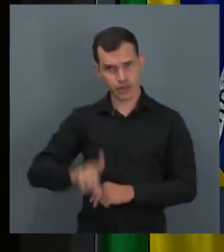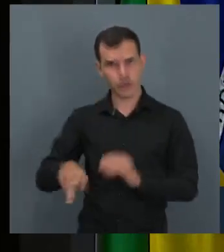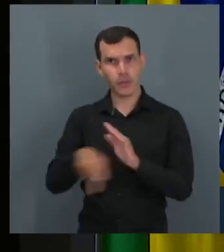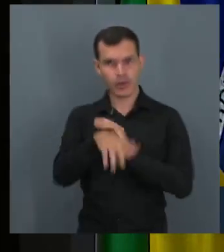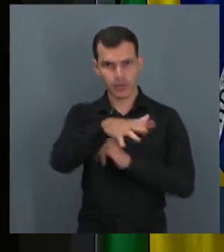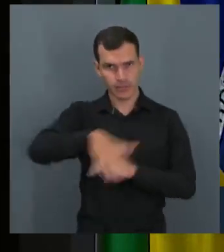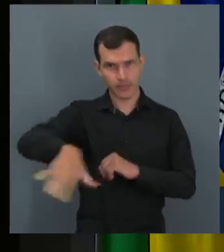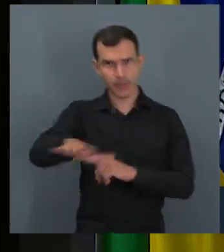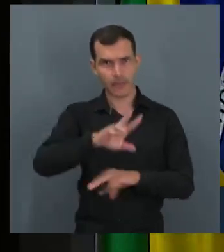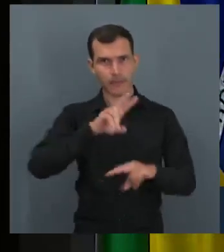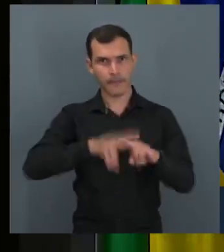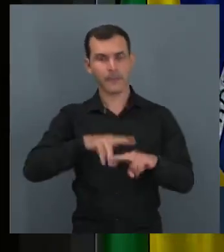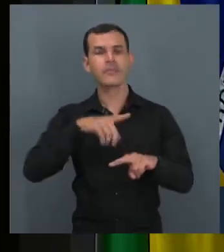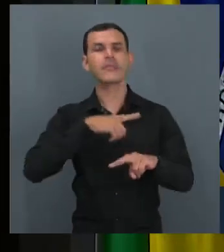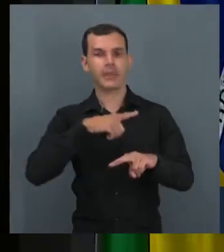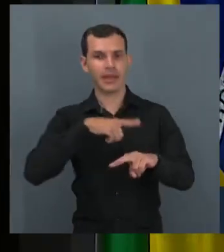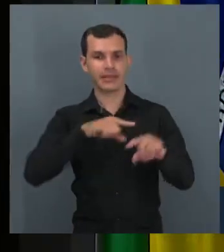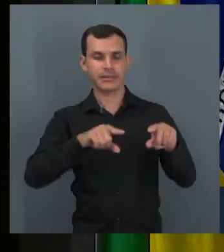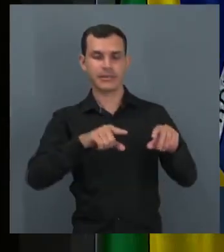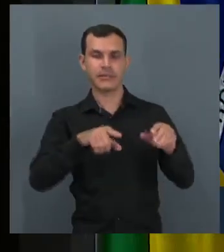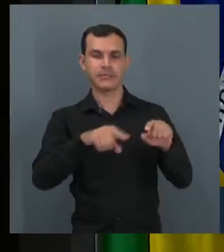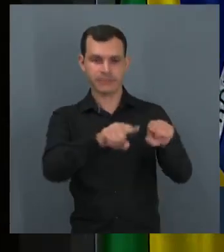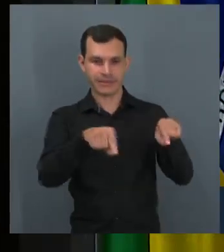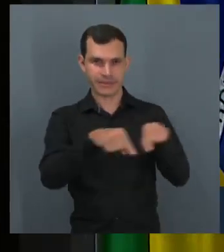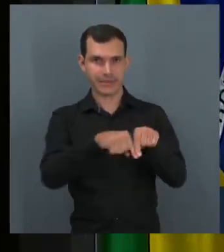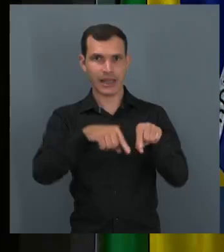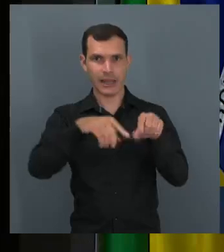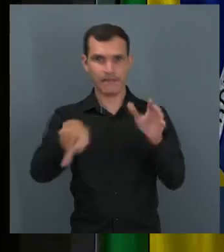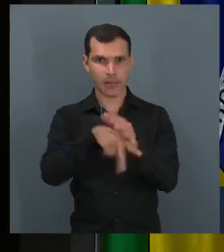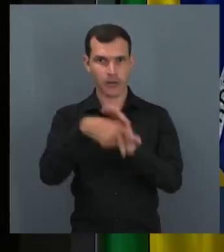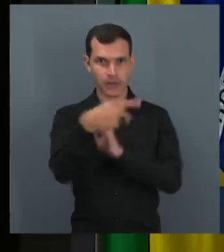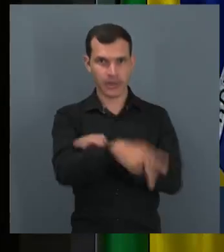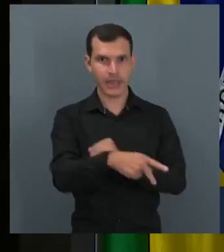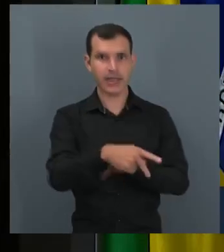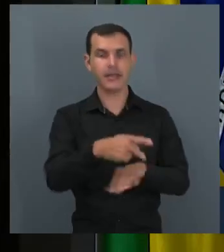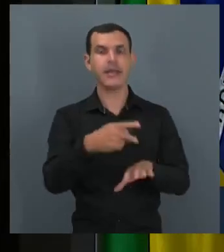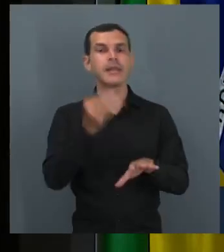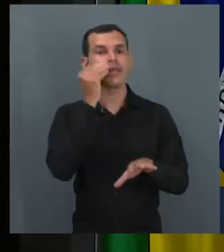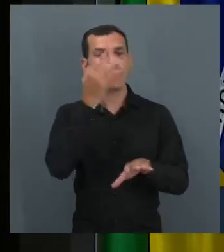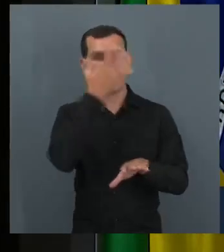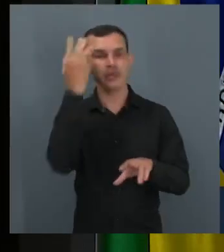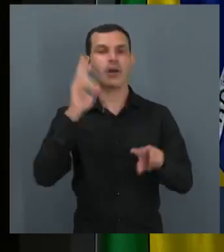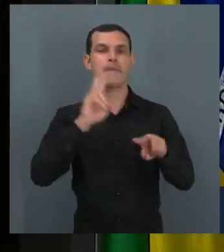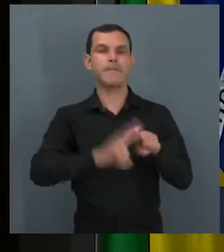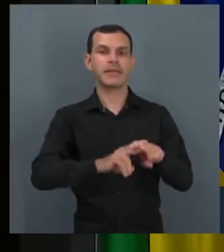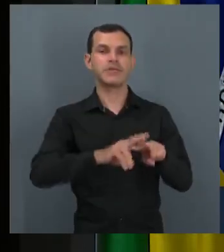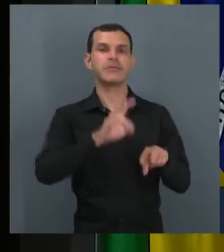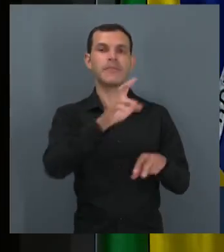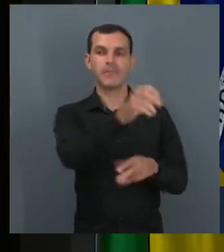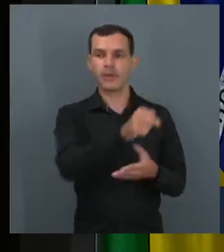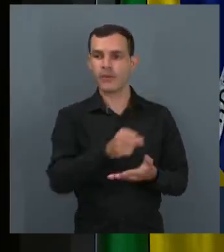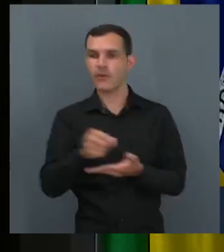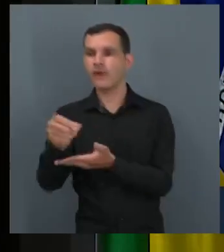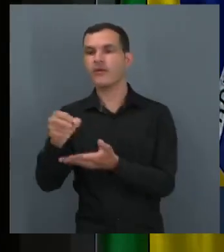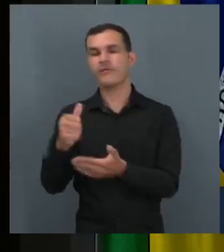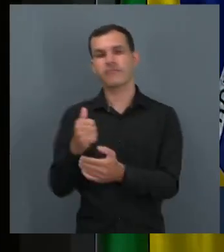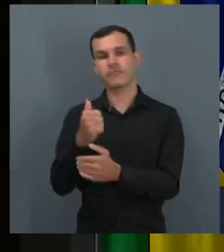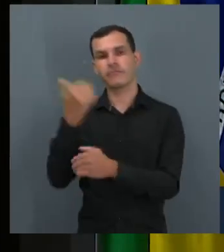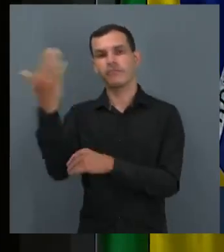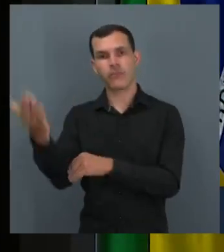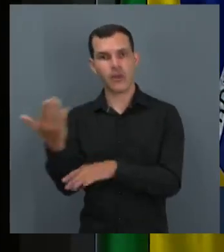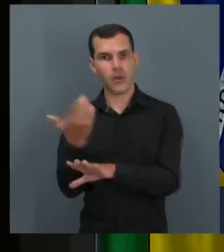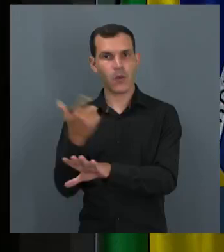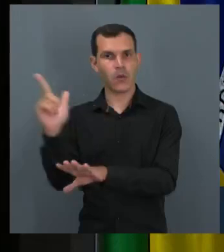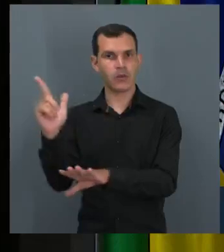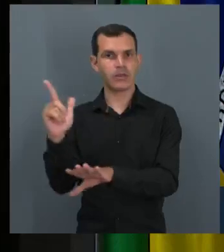os presos de suas celas antes de nossa chegada, tentando evitar que verificássemos as reais condições a que